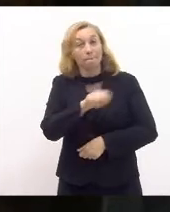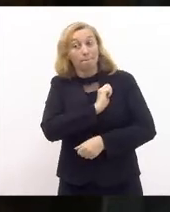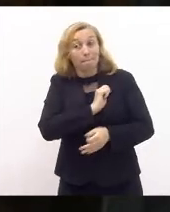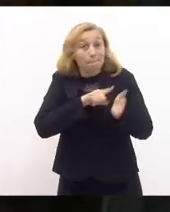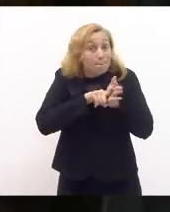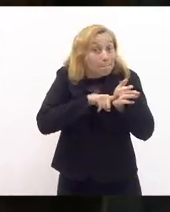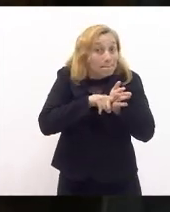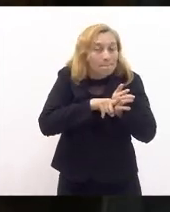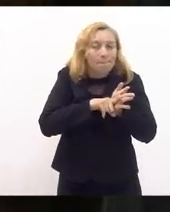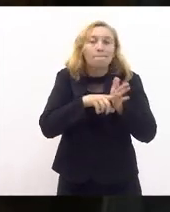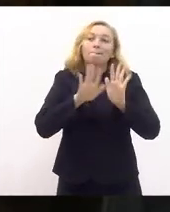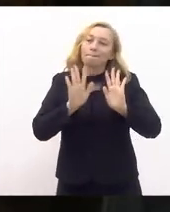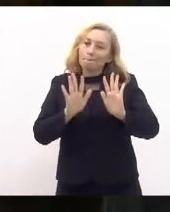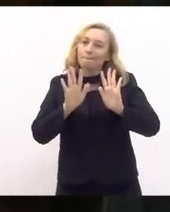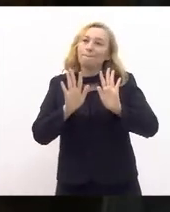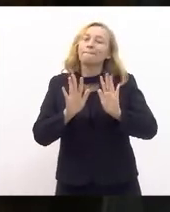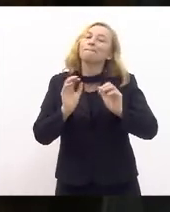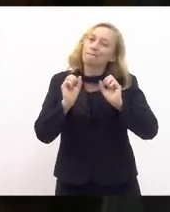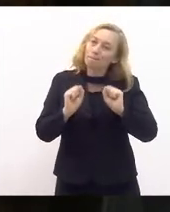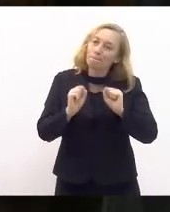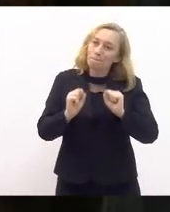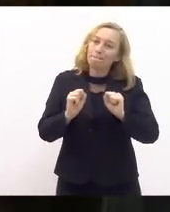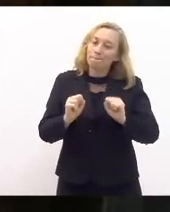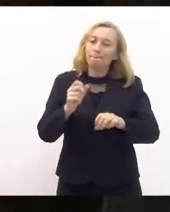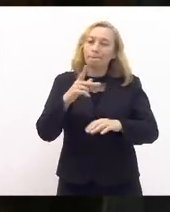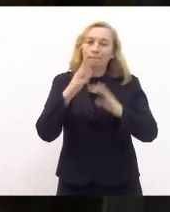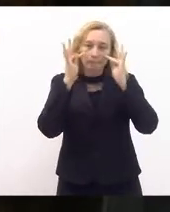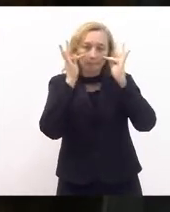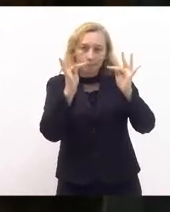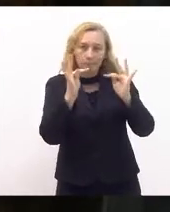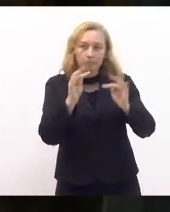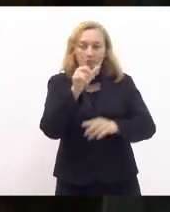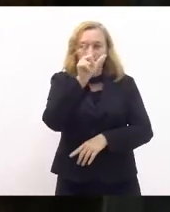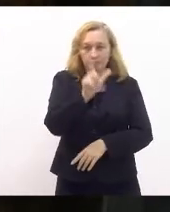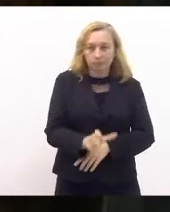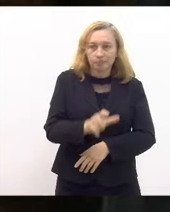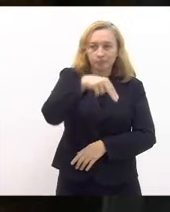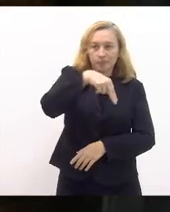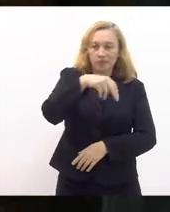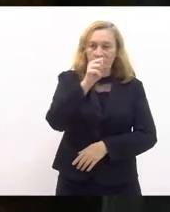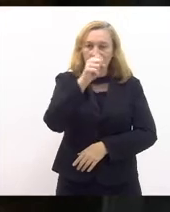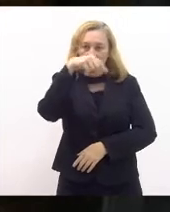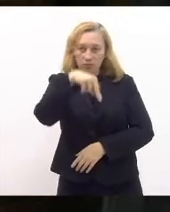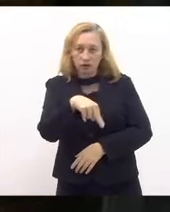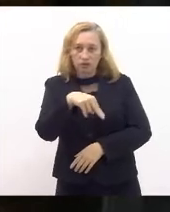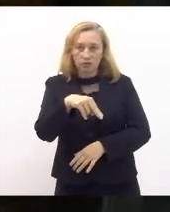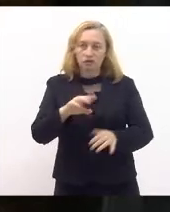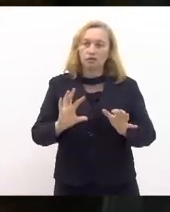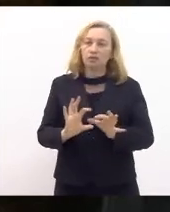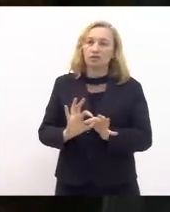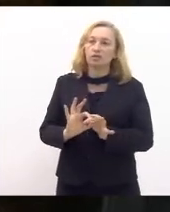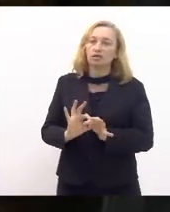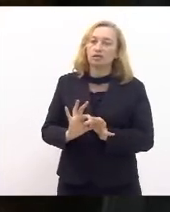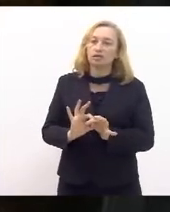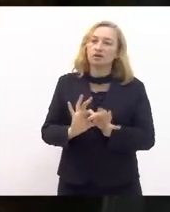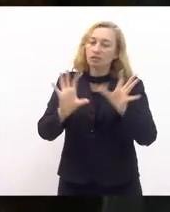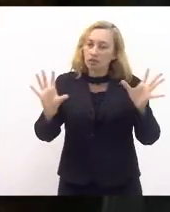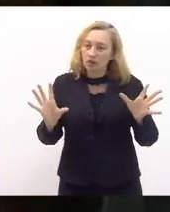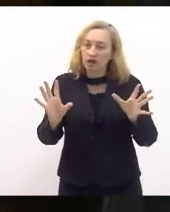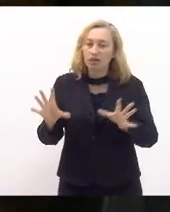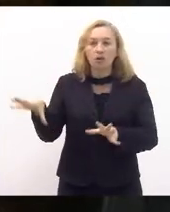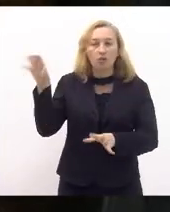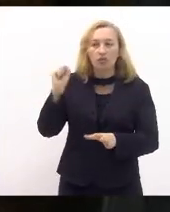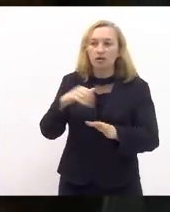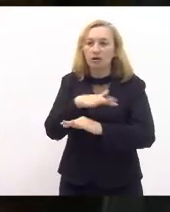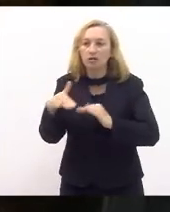fiscalista, mas eu posso lhe dar um testemunho de que Nelson foi republicano, acima de tudo, ouvindo a todos,